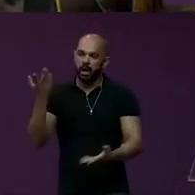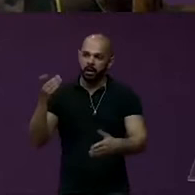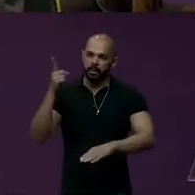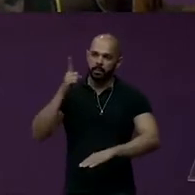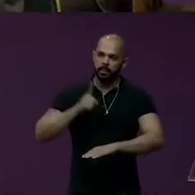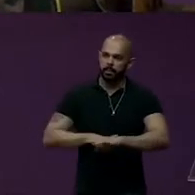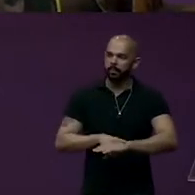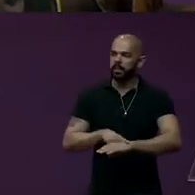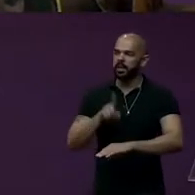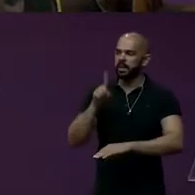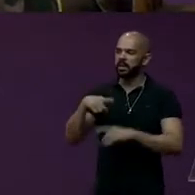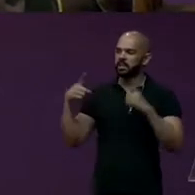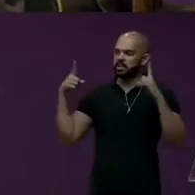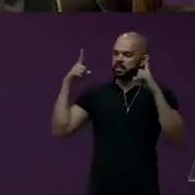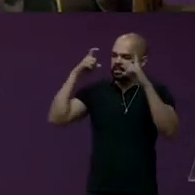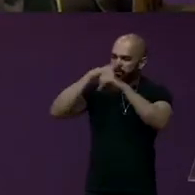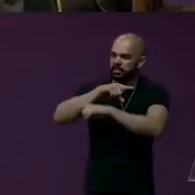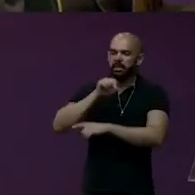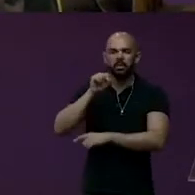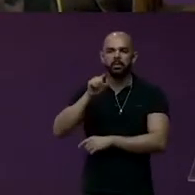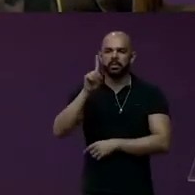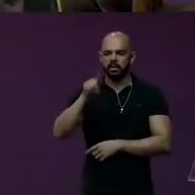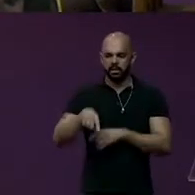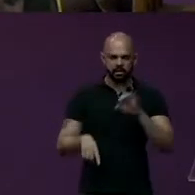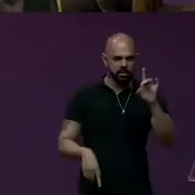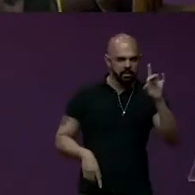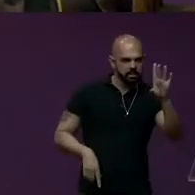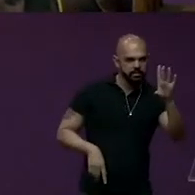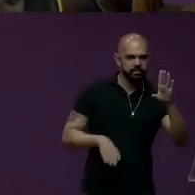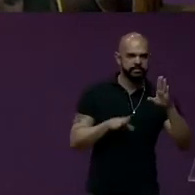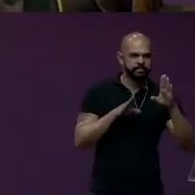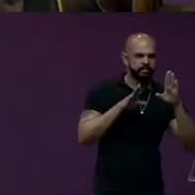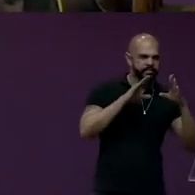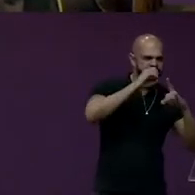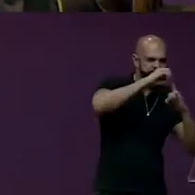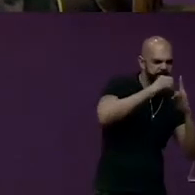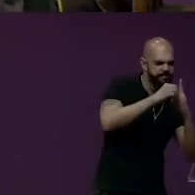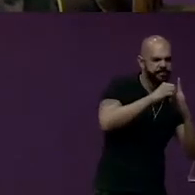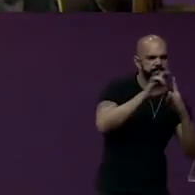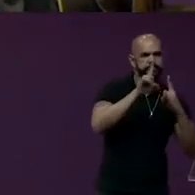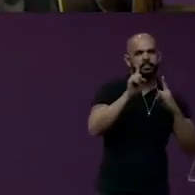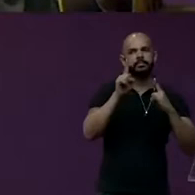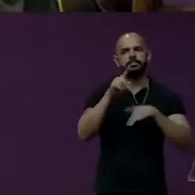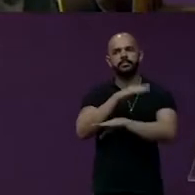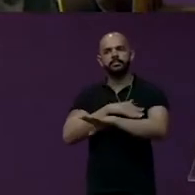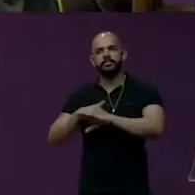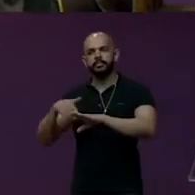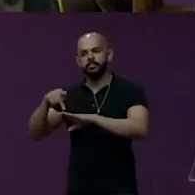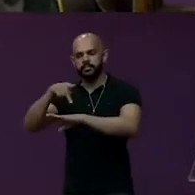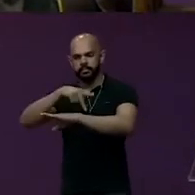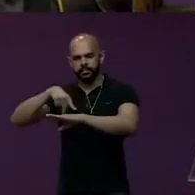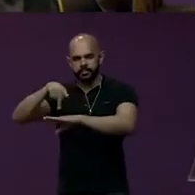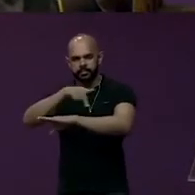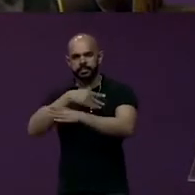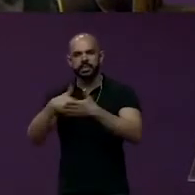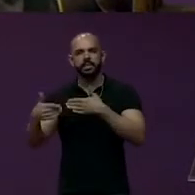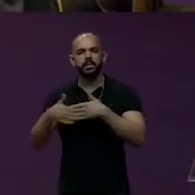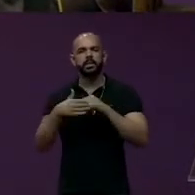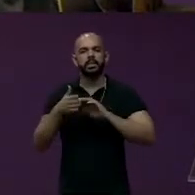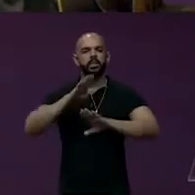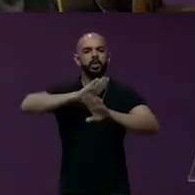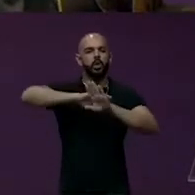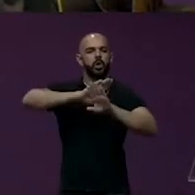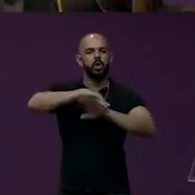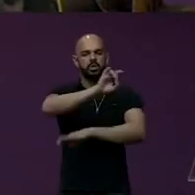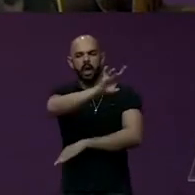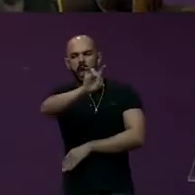acho que o desafio é atravessar, não só para Fiocruz, para todo o país, independentemente do posicionamento ideológico de